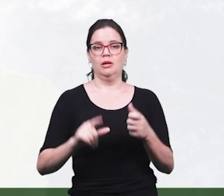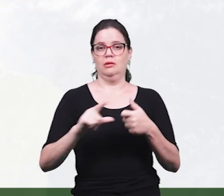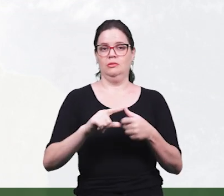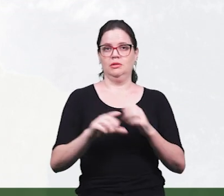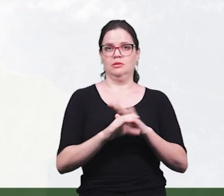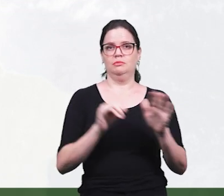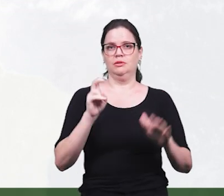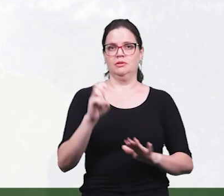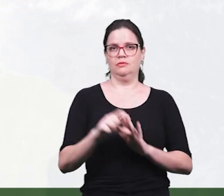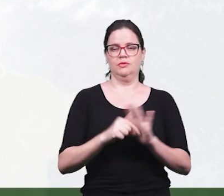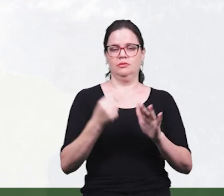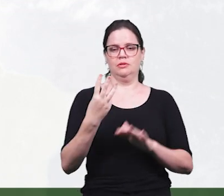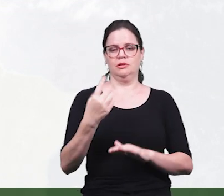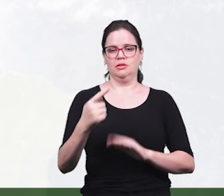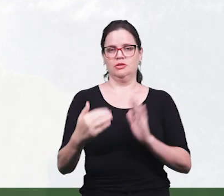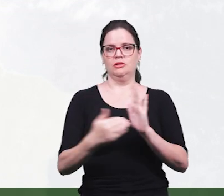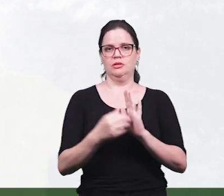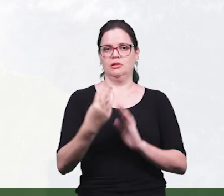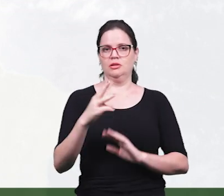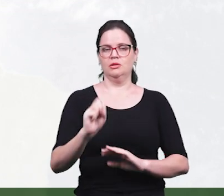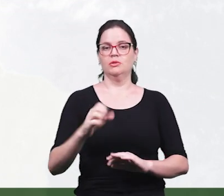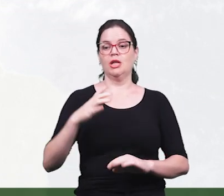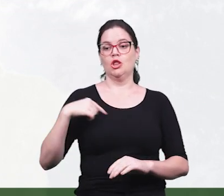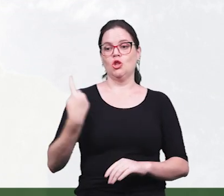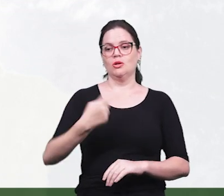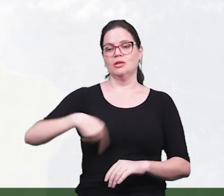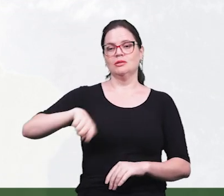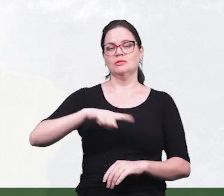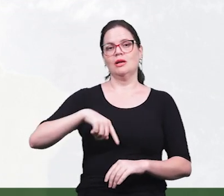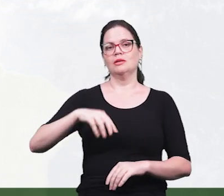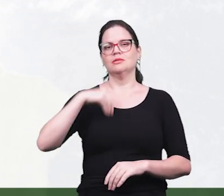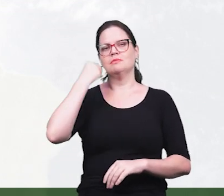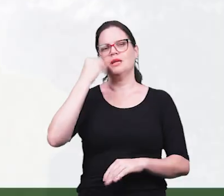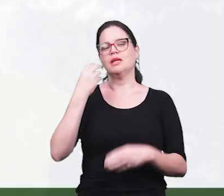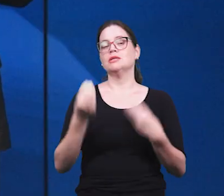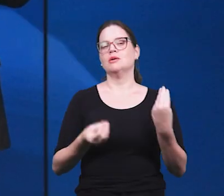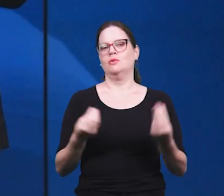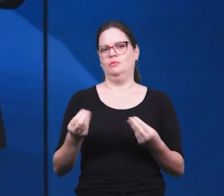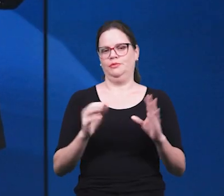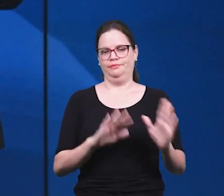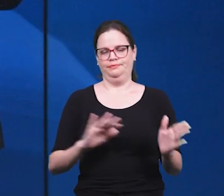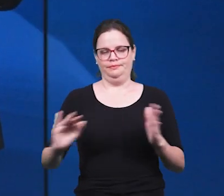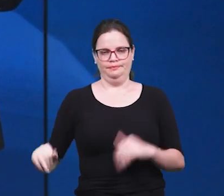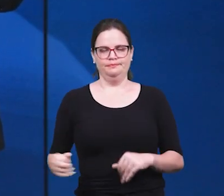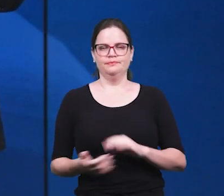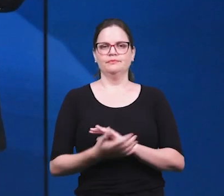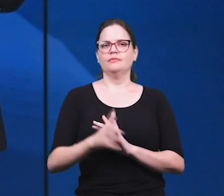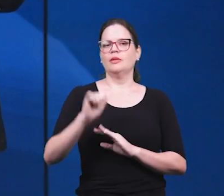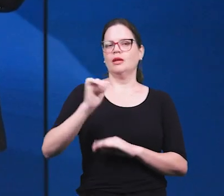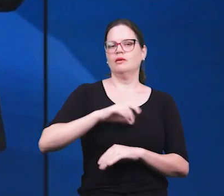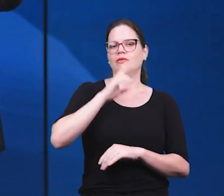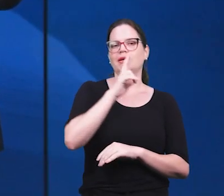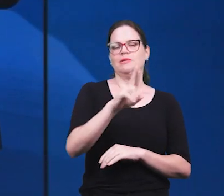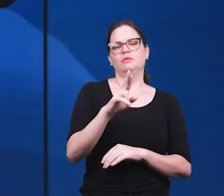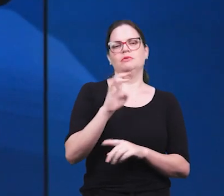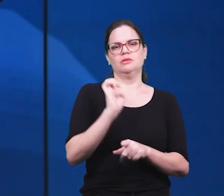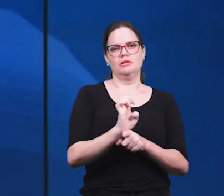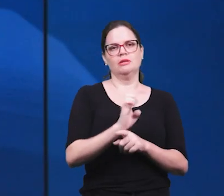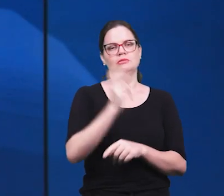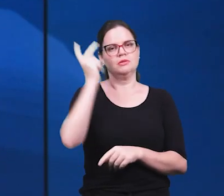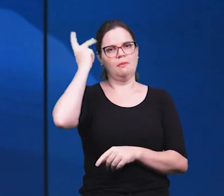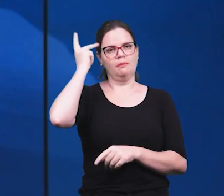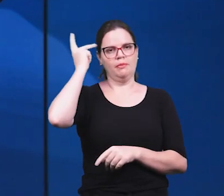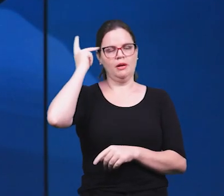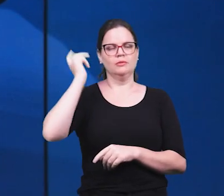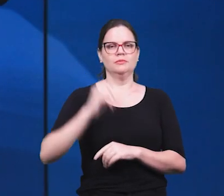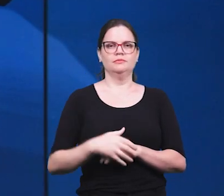5, verso 37 e 38, qual foi então a nossa experiência com a obra do Espírito Santo? E quem vai fazer esse comentário agora do estado de São Paulo vai